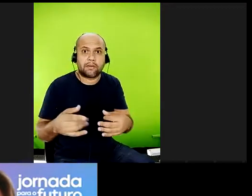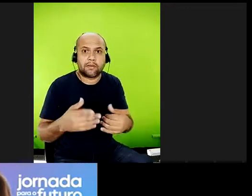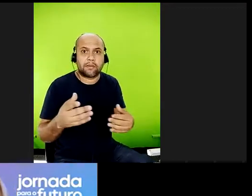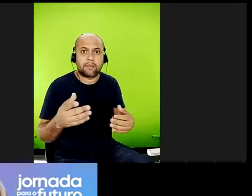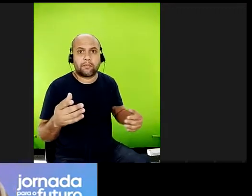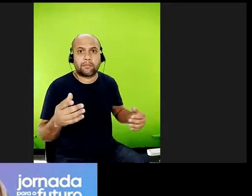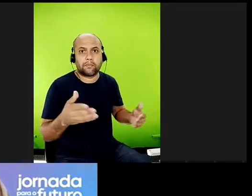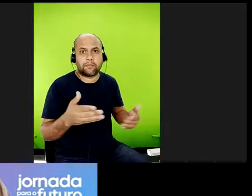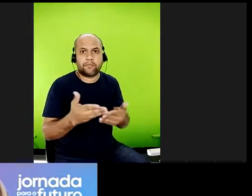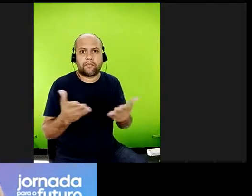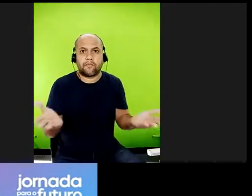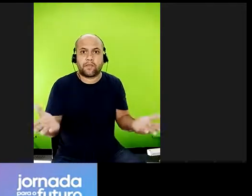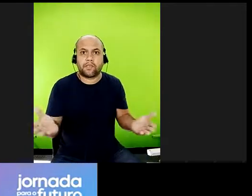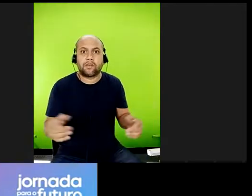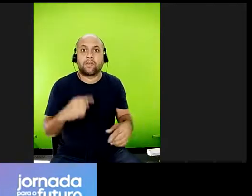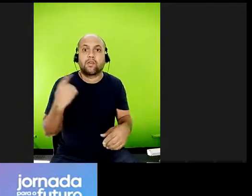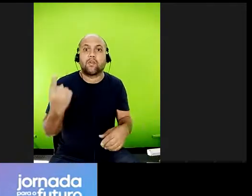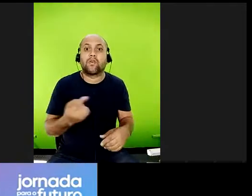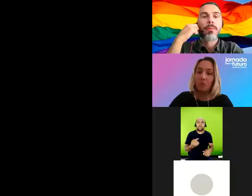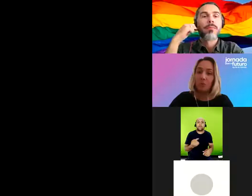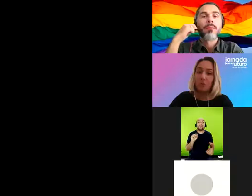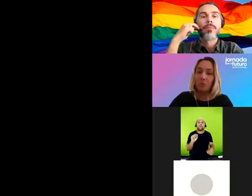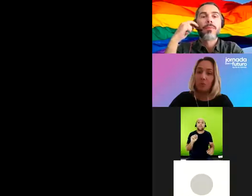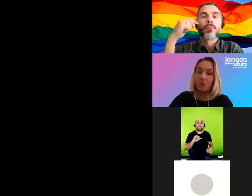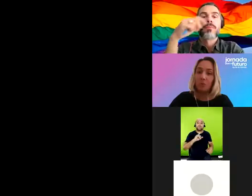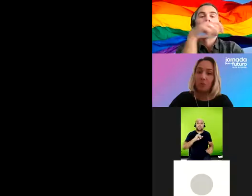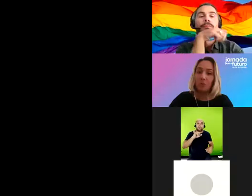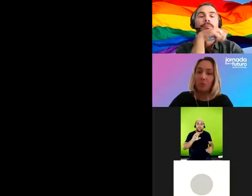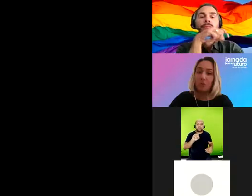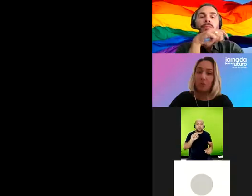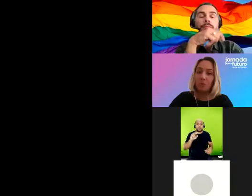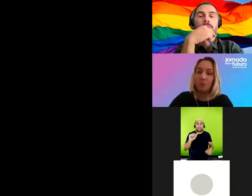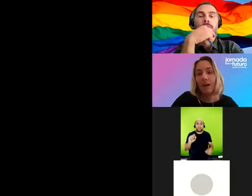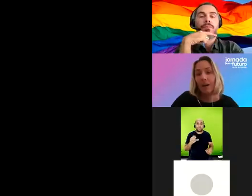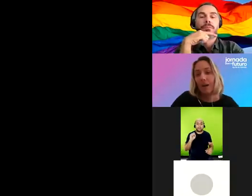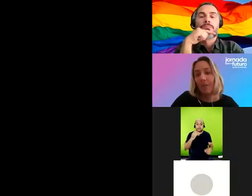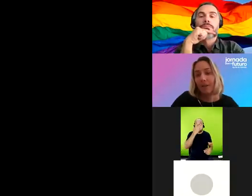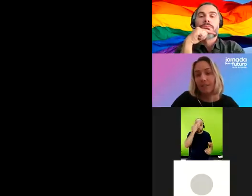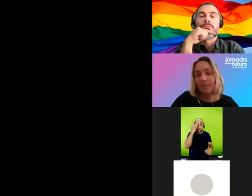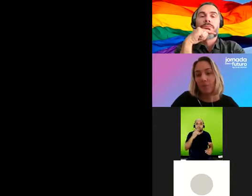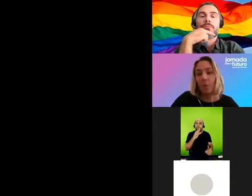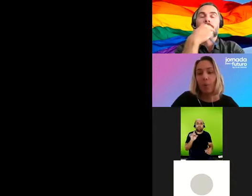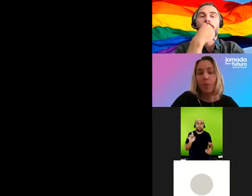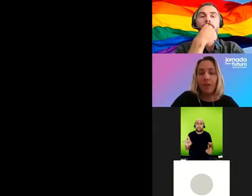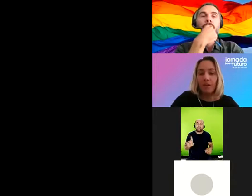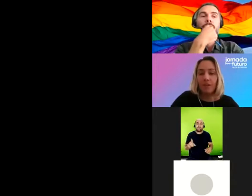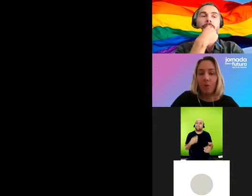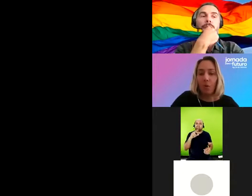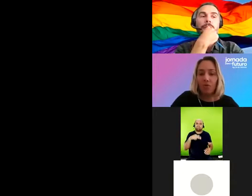o nosso jornada é o que que é o Jornal da Cultura então para quem não conhece para quem nunca participou